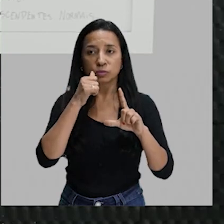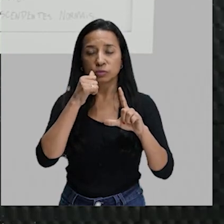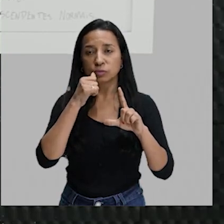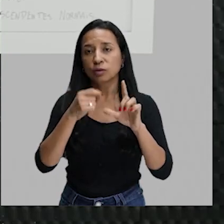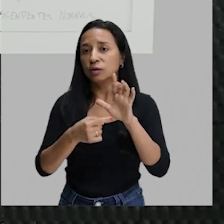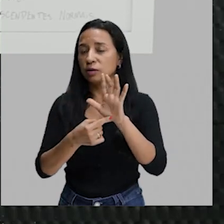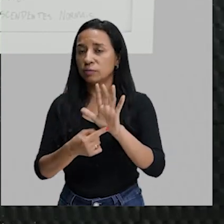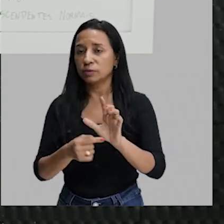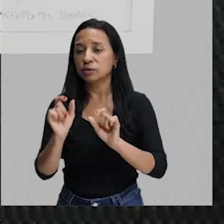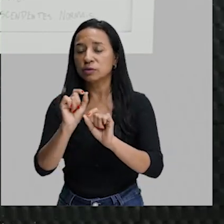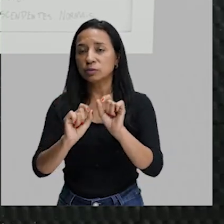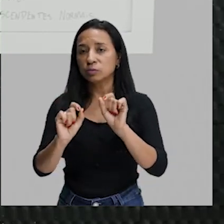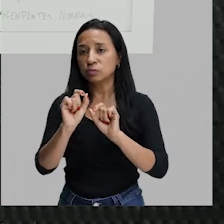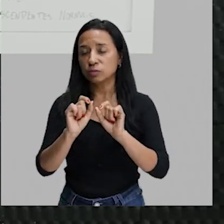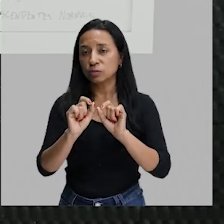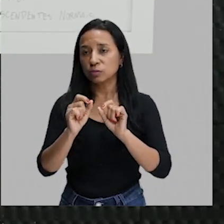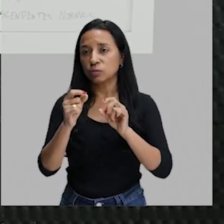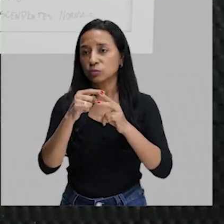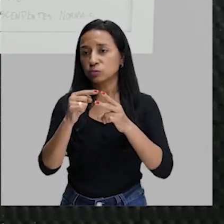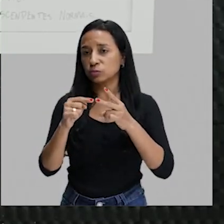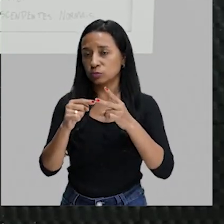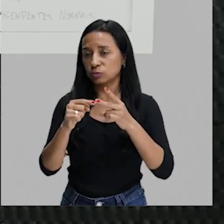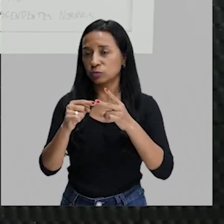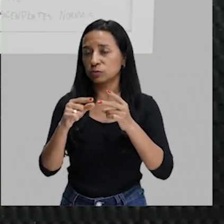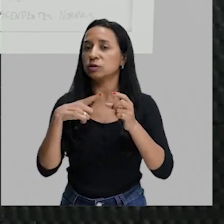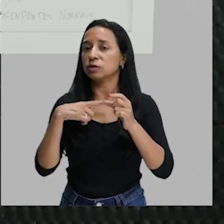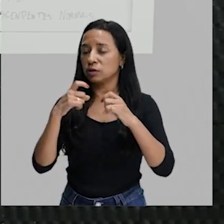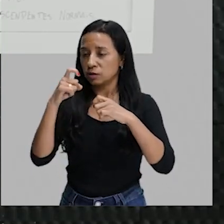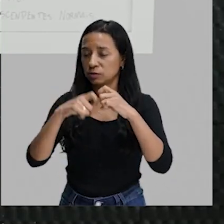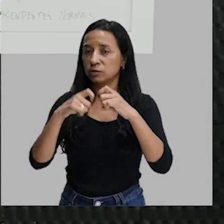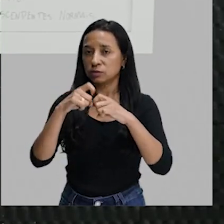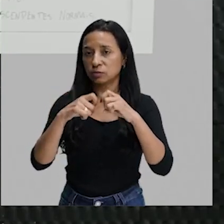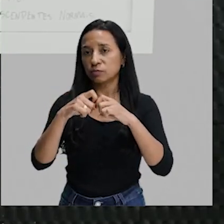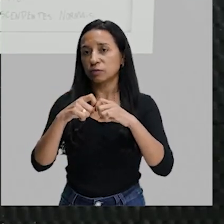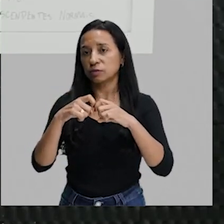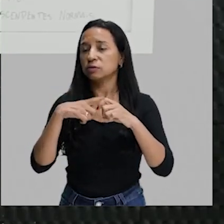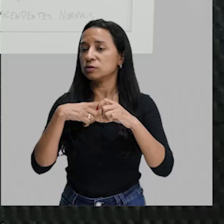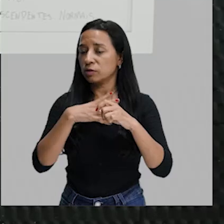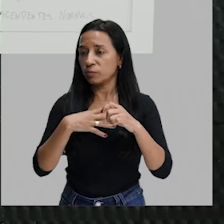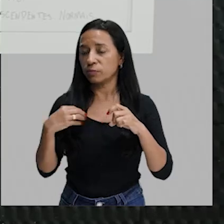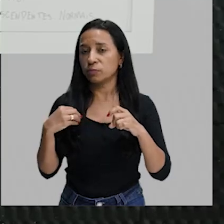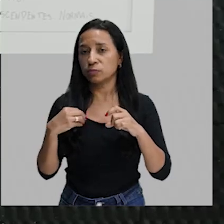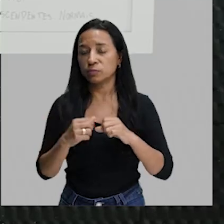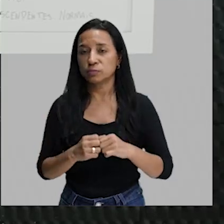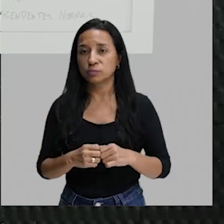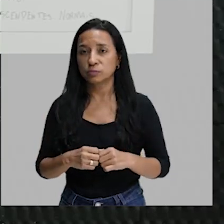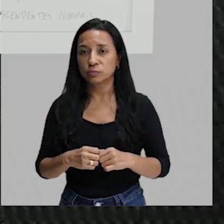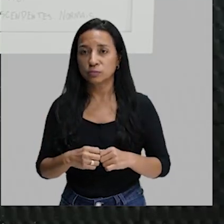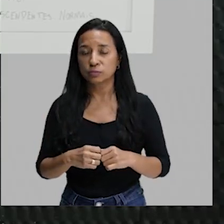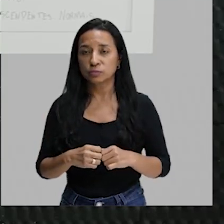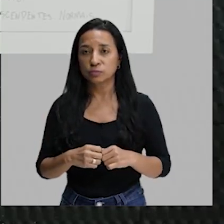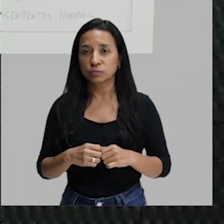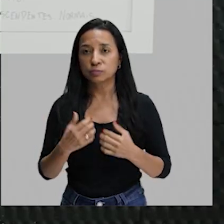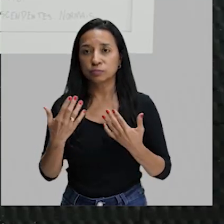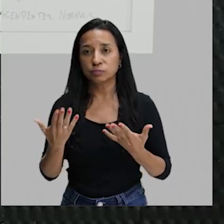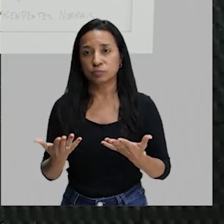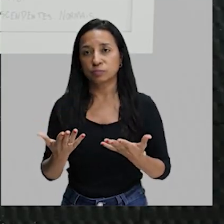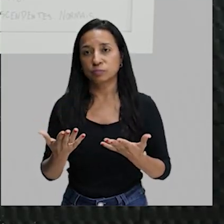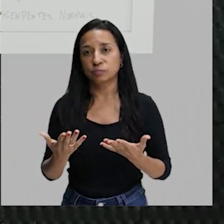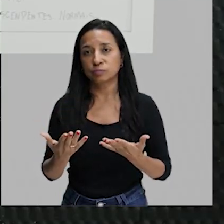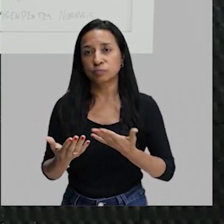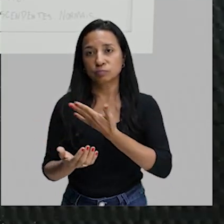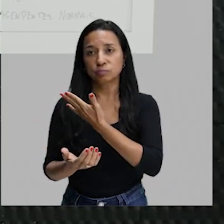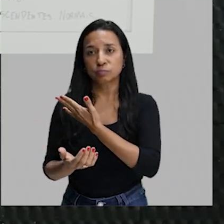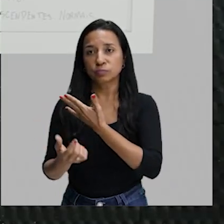representa que esses dois indivíduos fizeram relação sexual, tiveram descendência, certo? Então, aqui